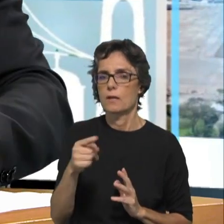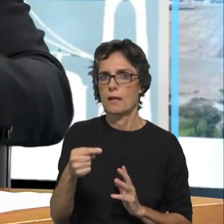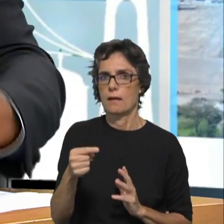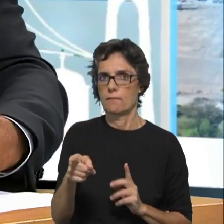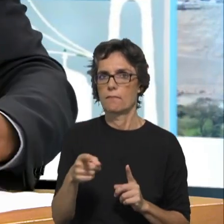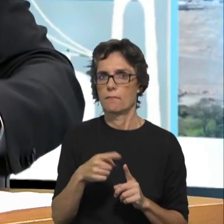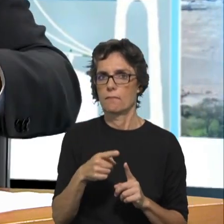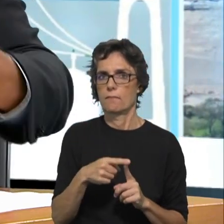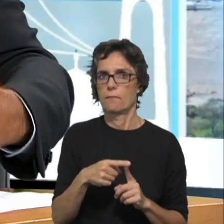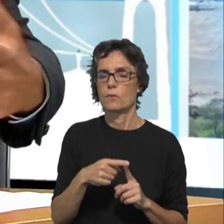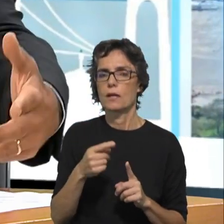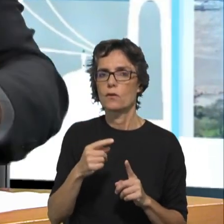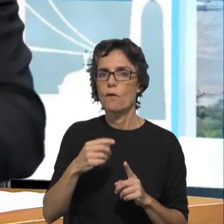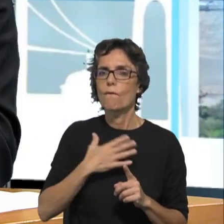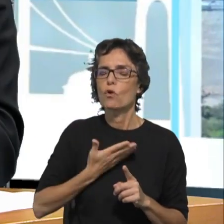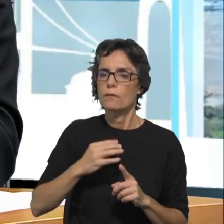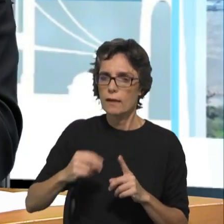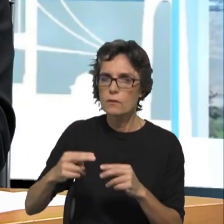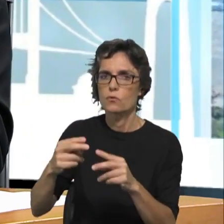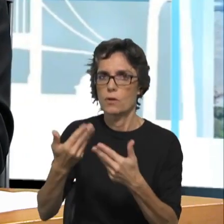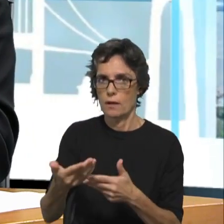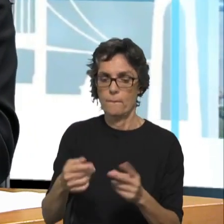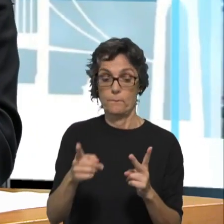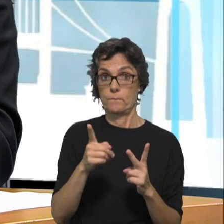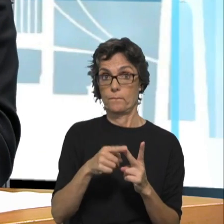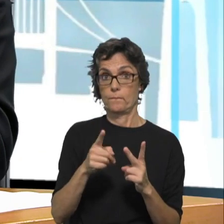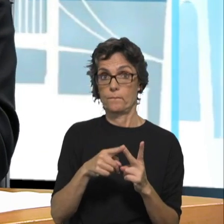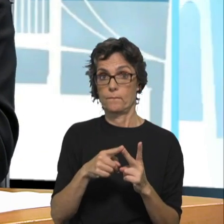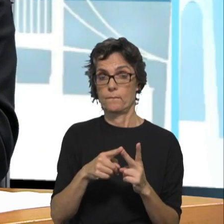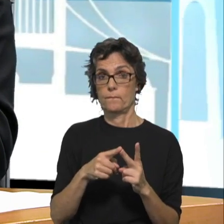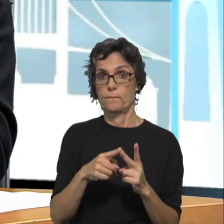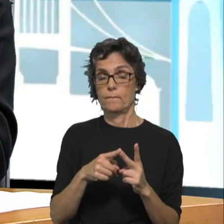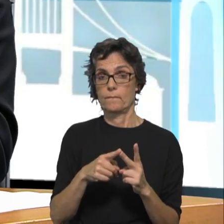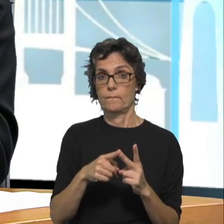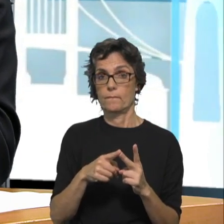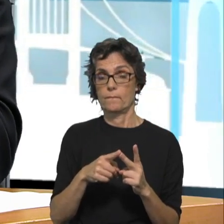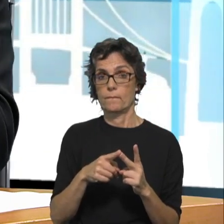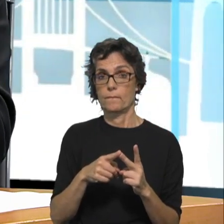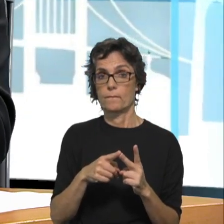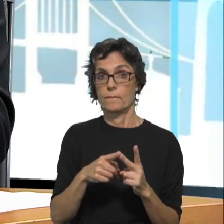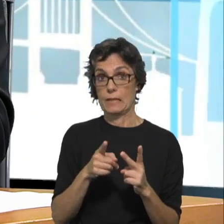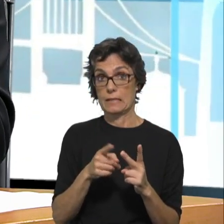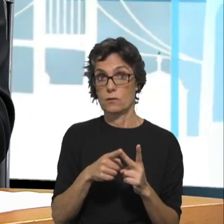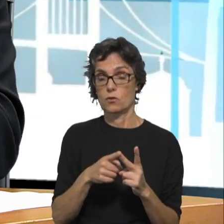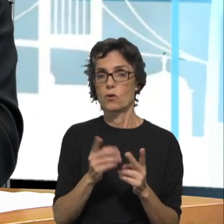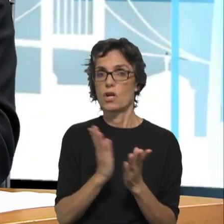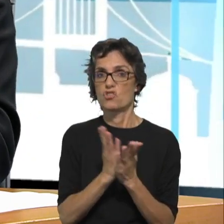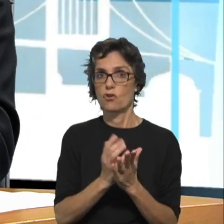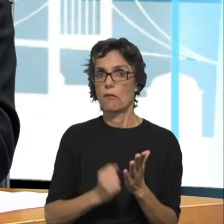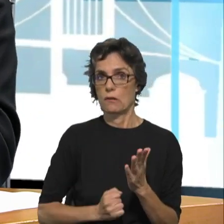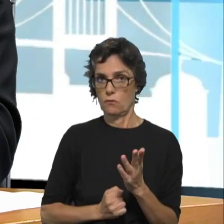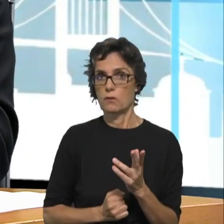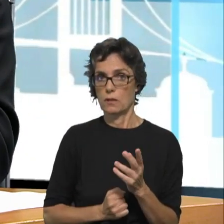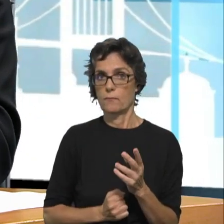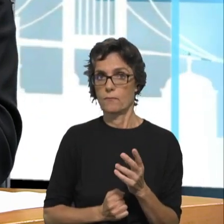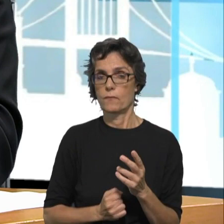missionação fértil e com pessoas que faz sentido. Um segundo, que muito dirigido também à escola católica, digamos, e